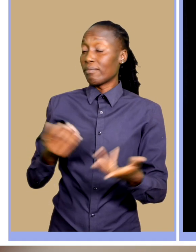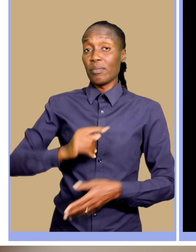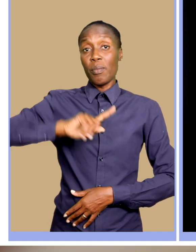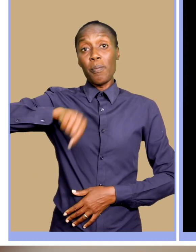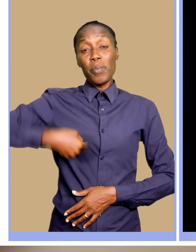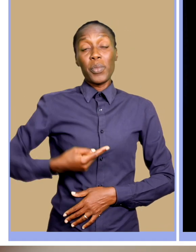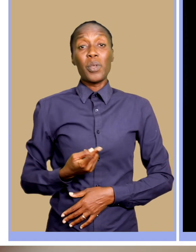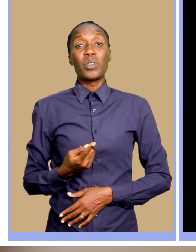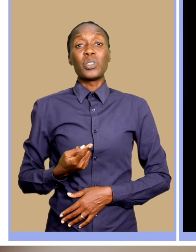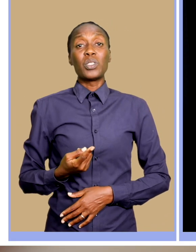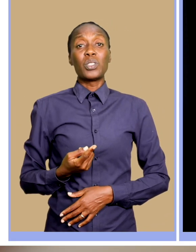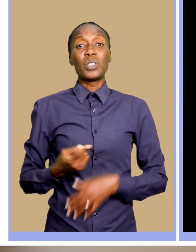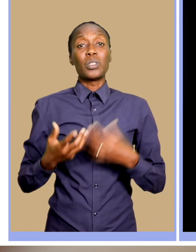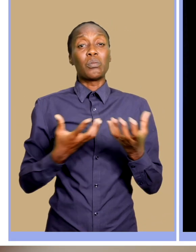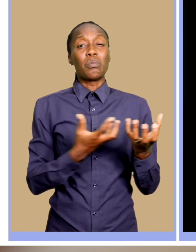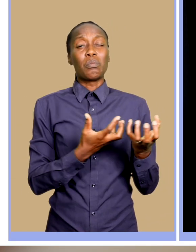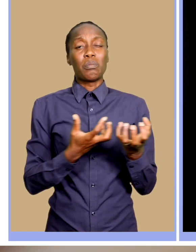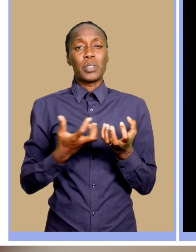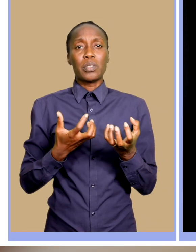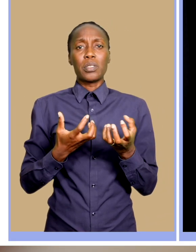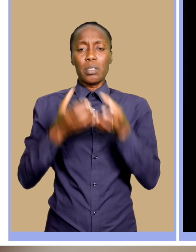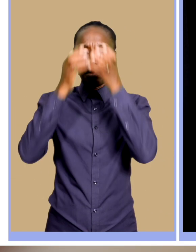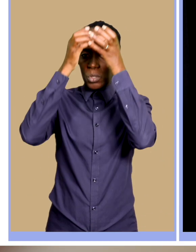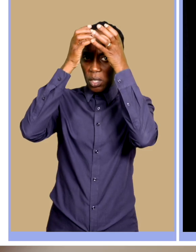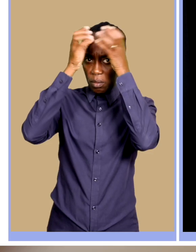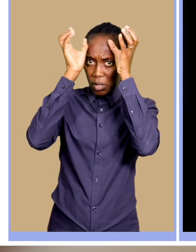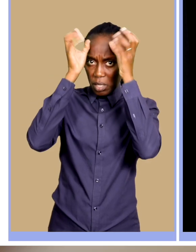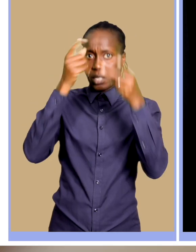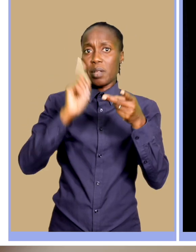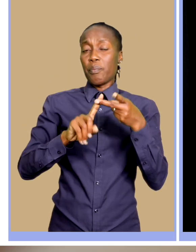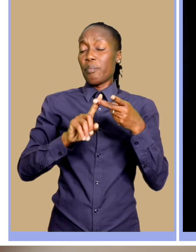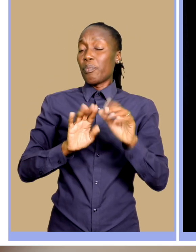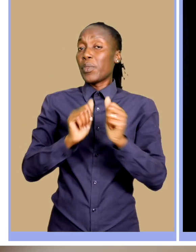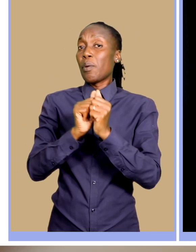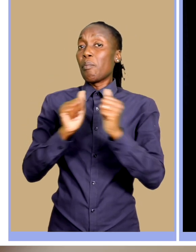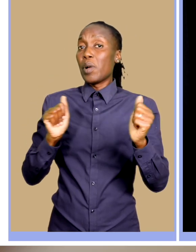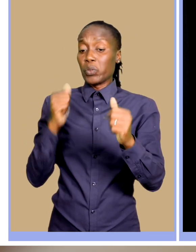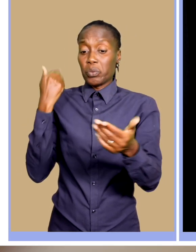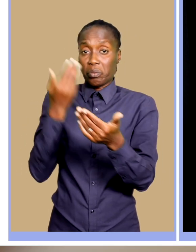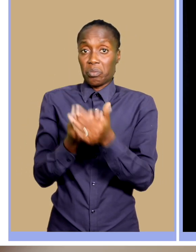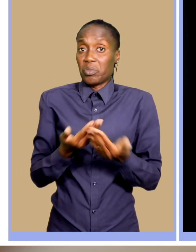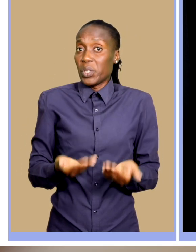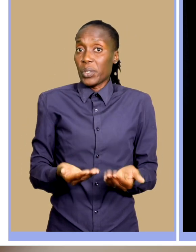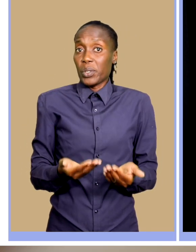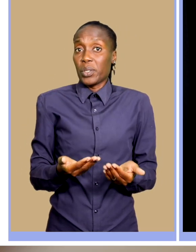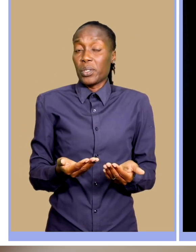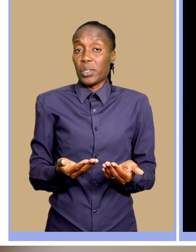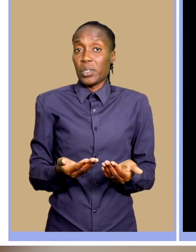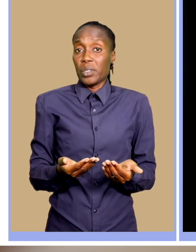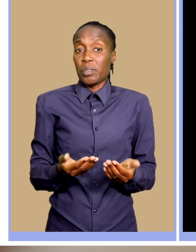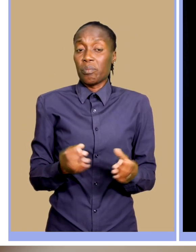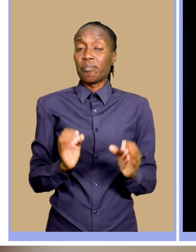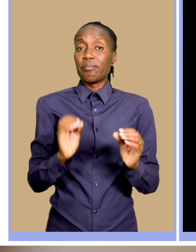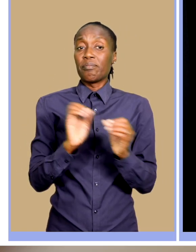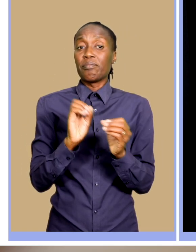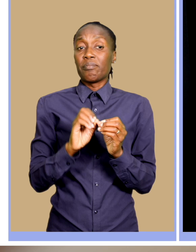desta capacitação ou formação, como a doutora falou, mas até aqui ainda não é